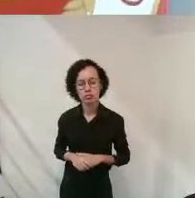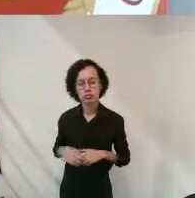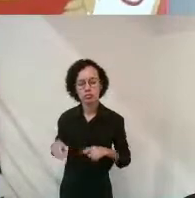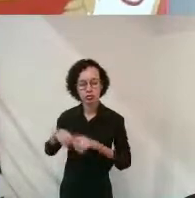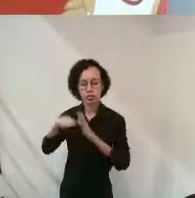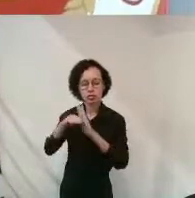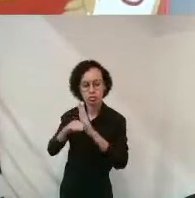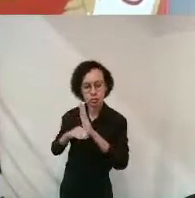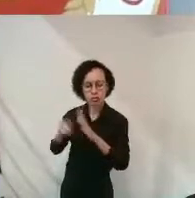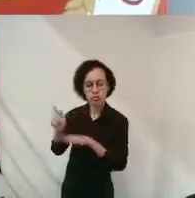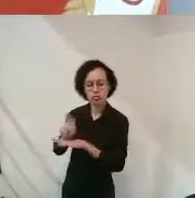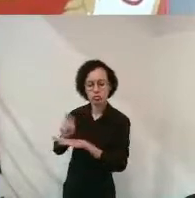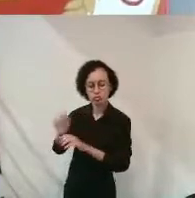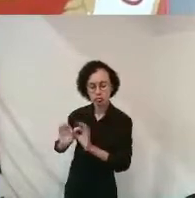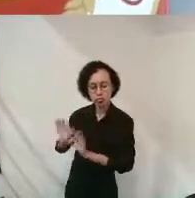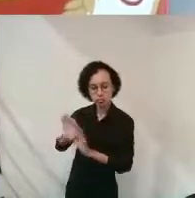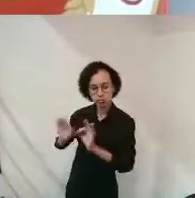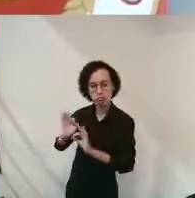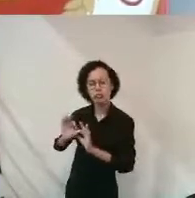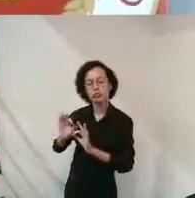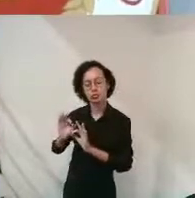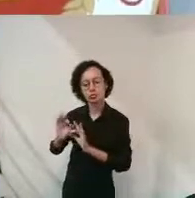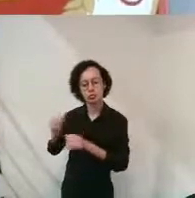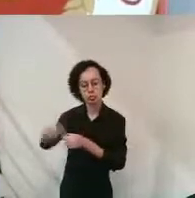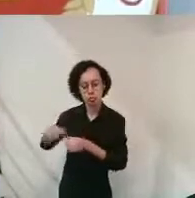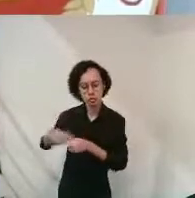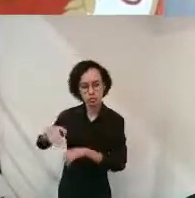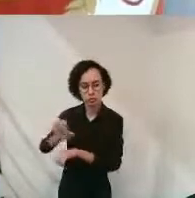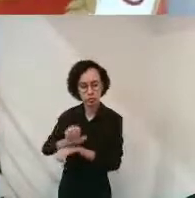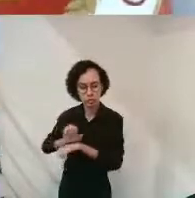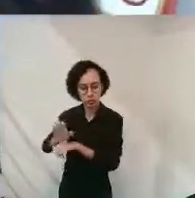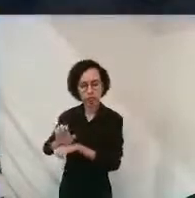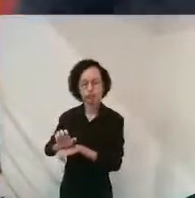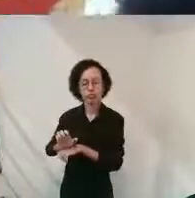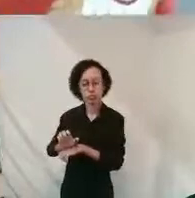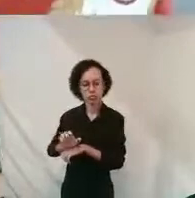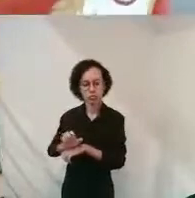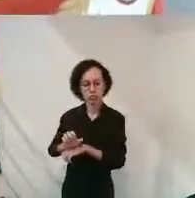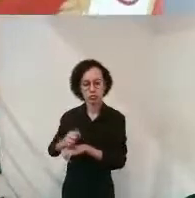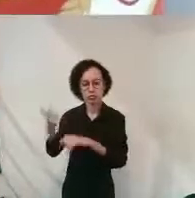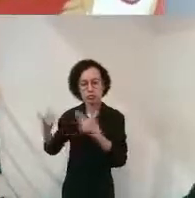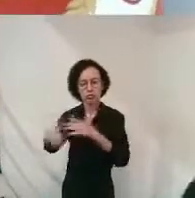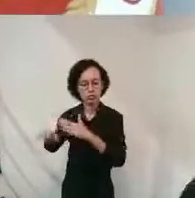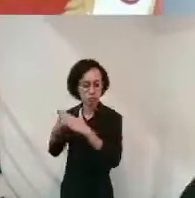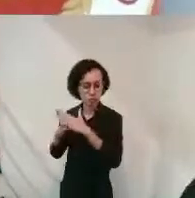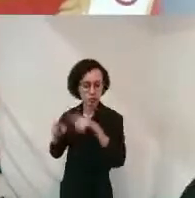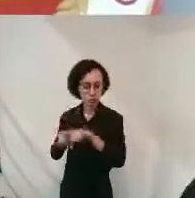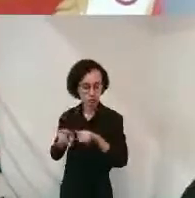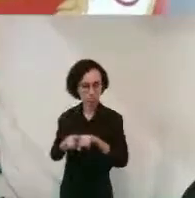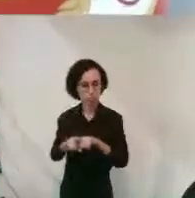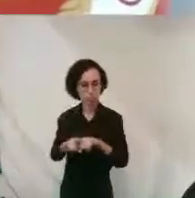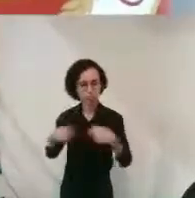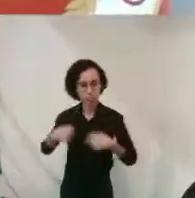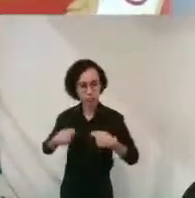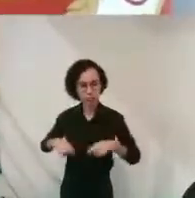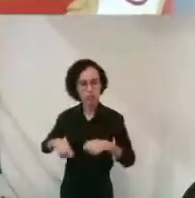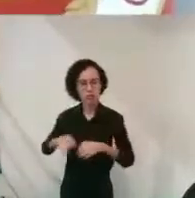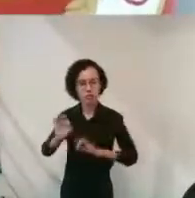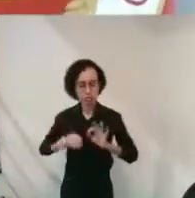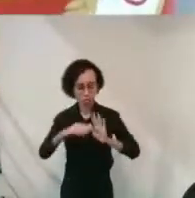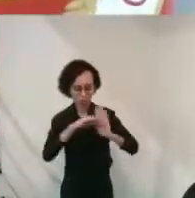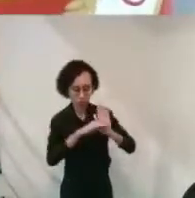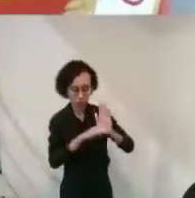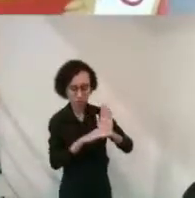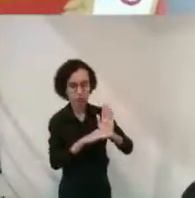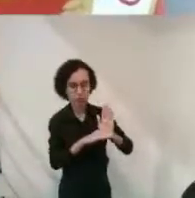planos de gerenciamento, eles podem ser municipais, estaduais, e tem das grandes empresas, os grandes geradores, tem que fazer o seu plano de gerenciamento.